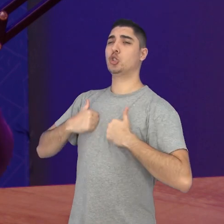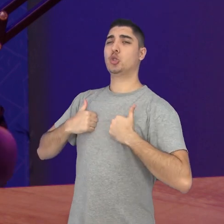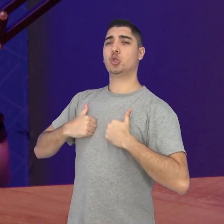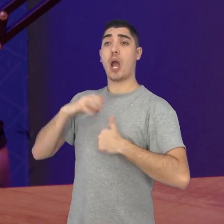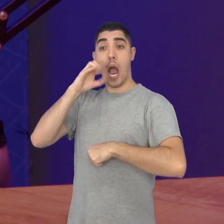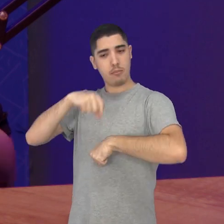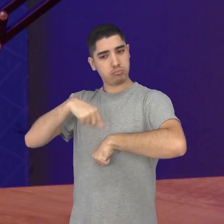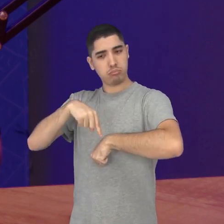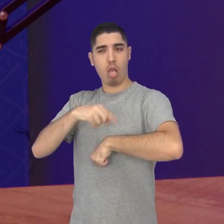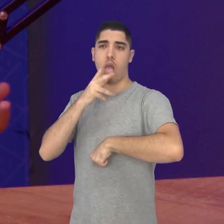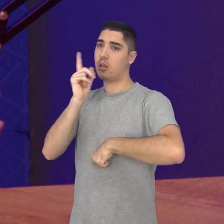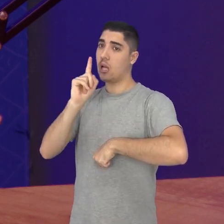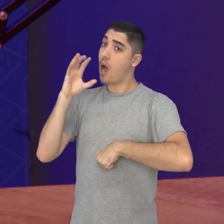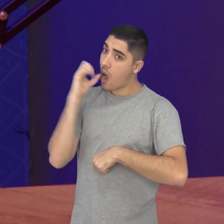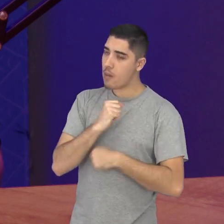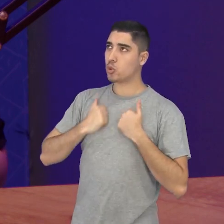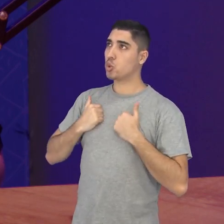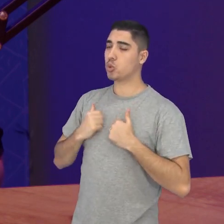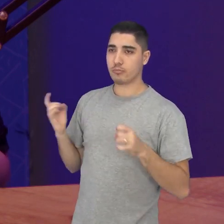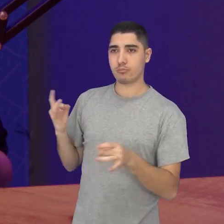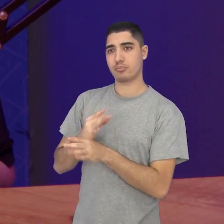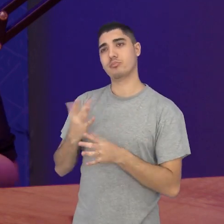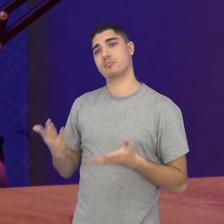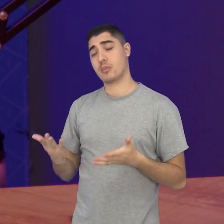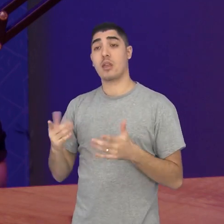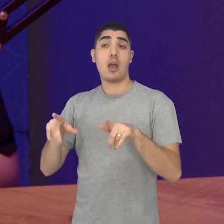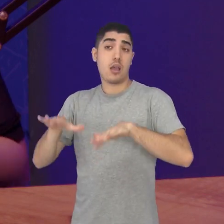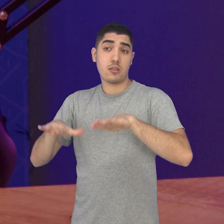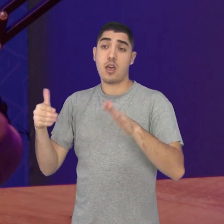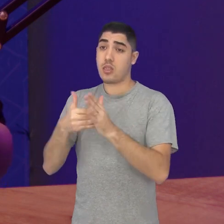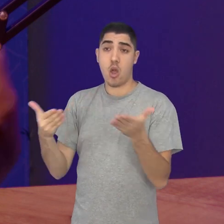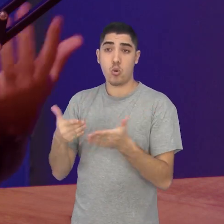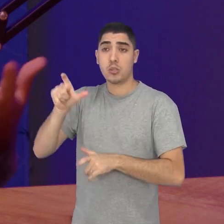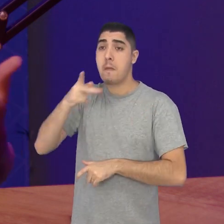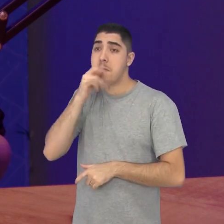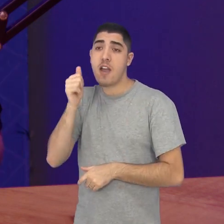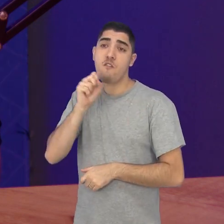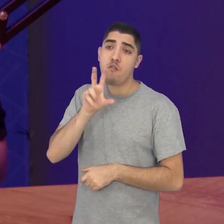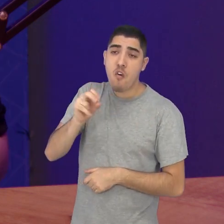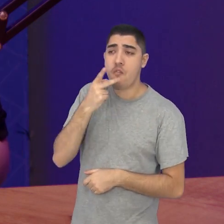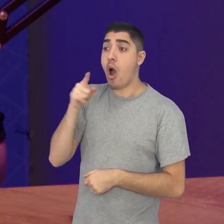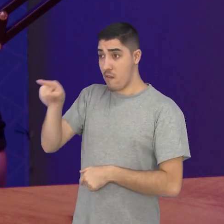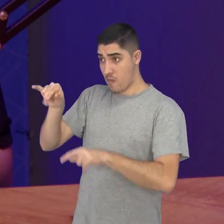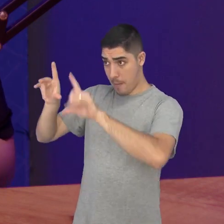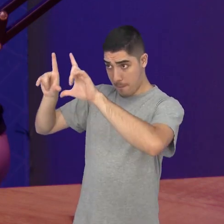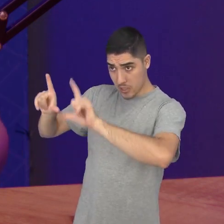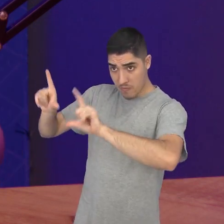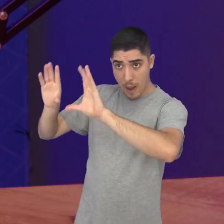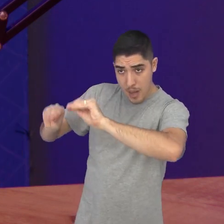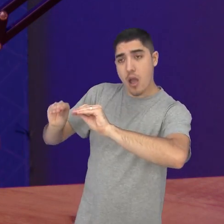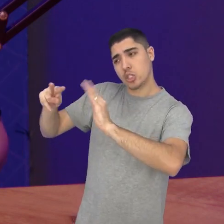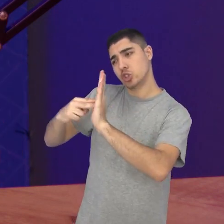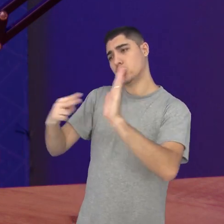chuveiro, então, tentar... E ações que, às vezes, a gente até tem até hoje, né? Às vezes, o seu pai, o seu avô fala para você, vai desligar, tira não sei o